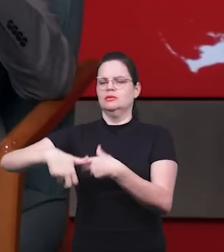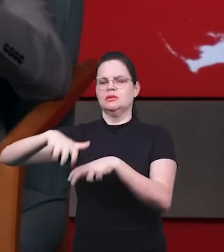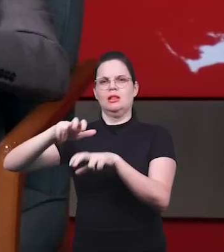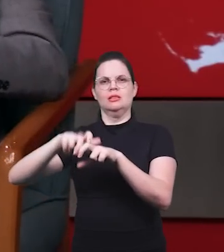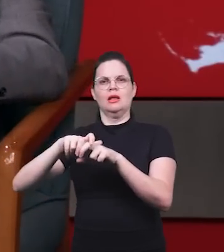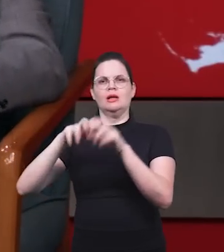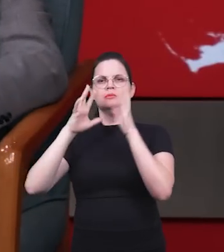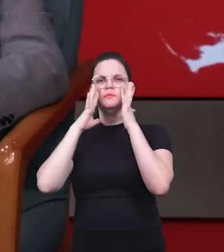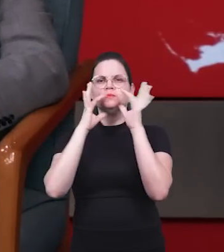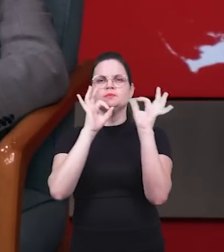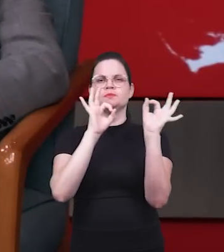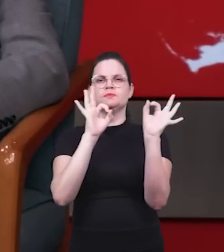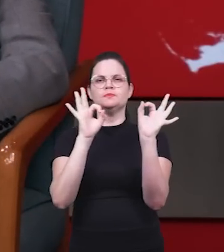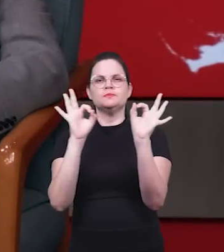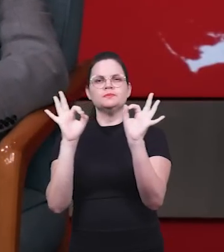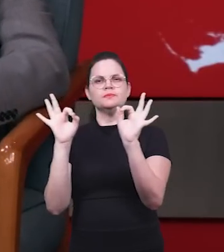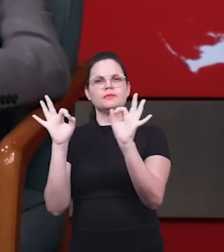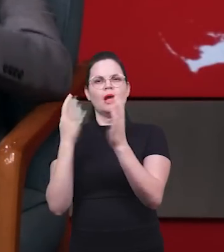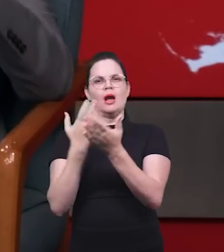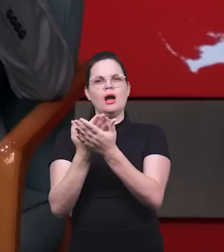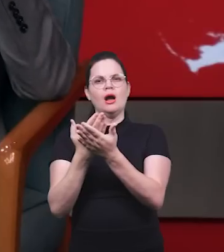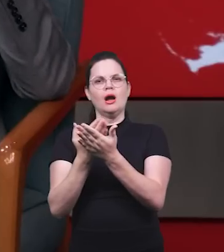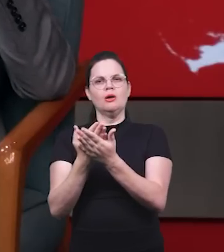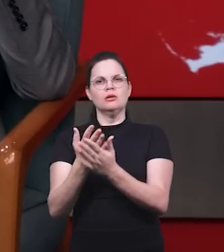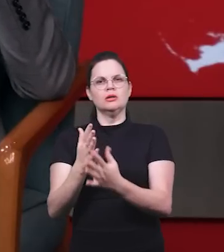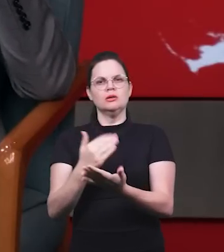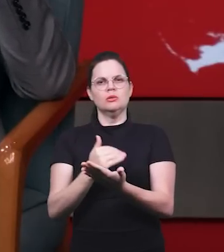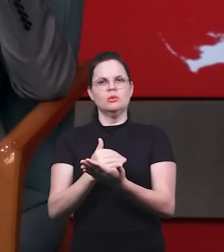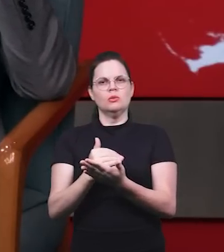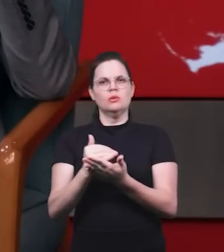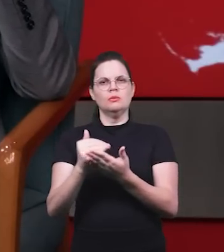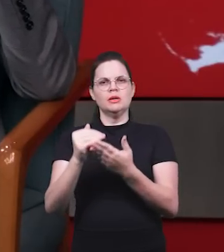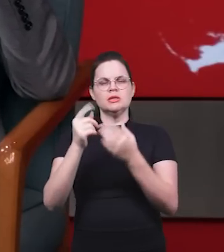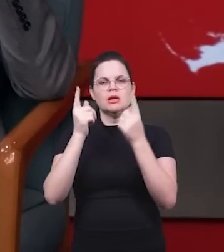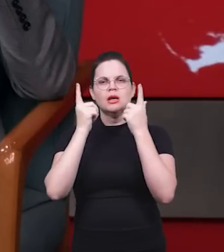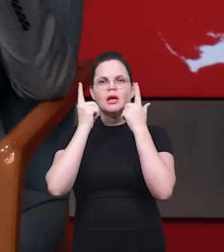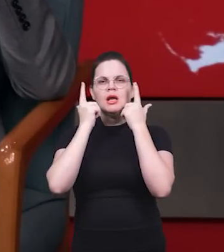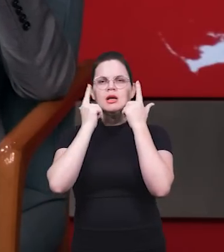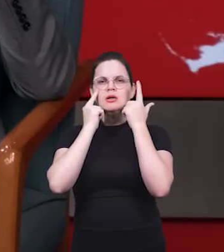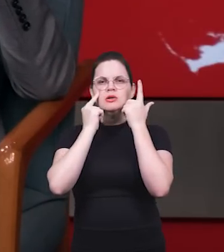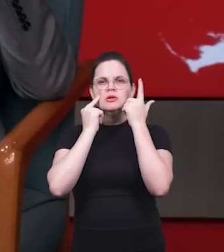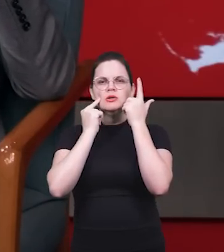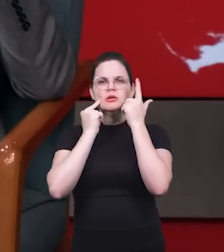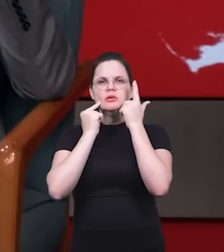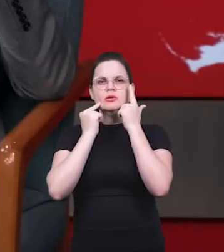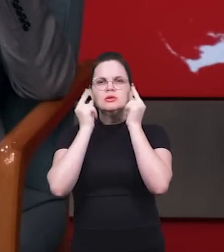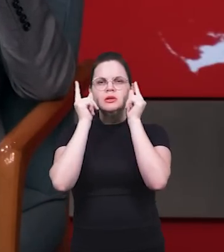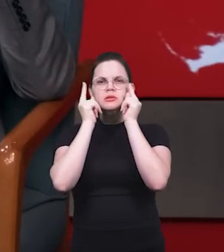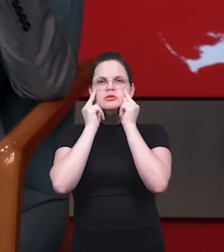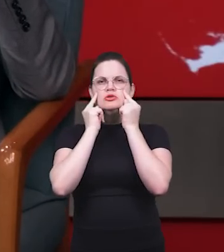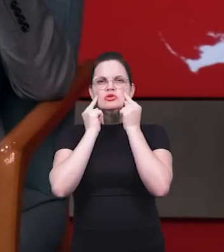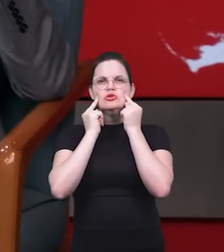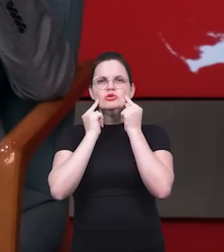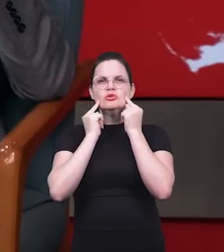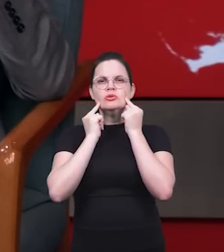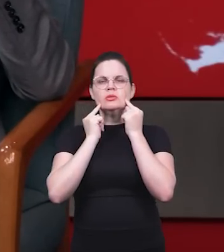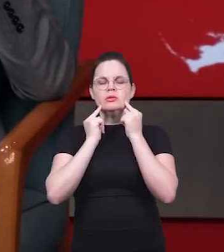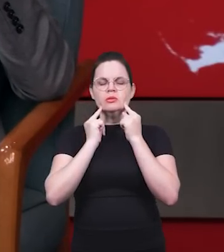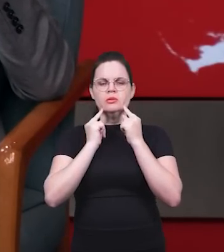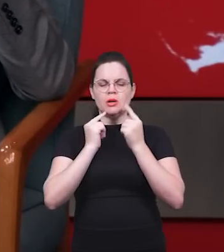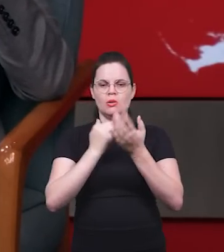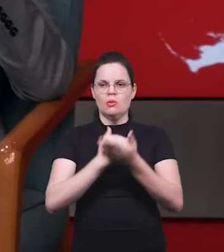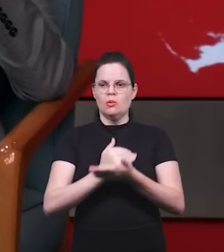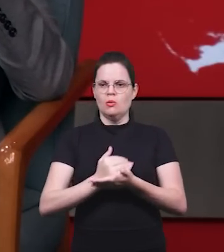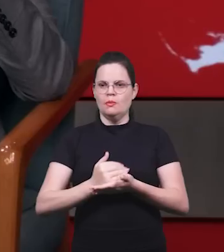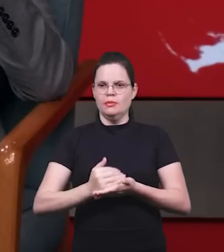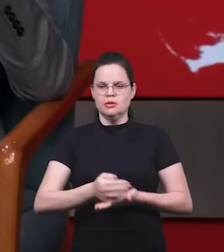e eu sentado assistindo a aula, e de repente eu comecei a perceber que as lágrimas começaram a rolar. Eu comecei a ter